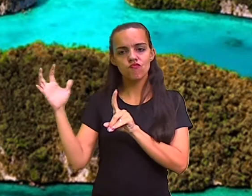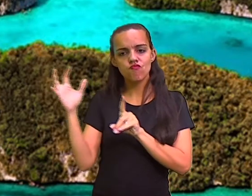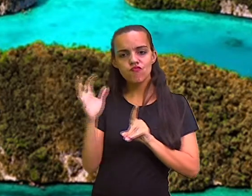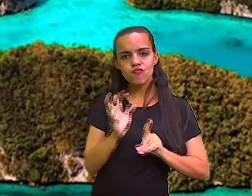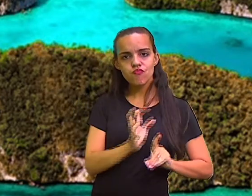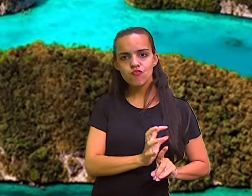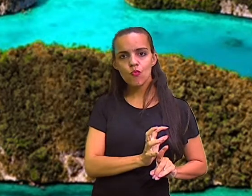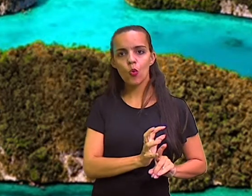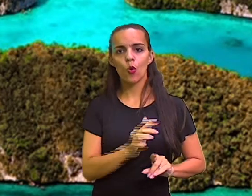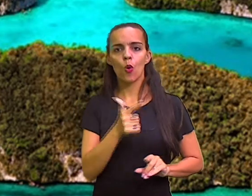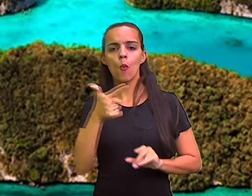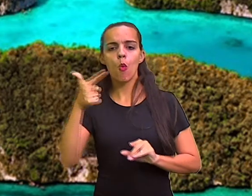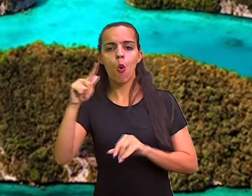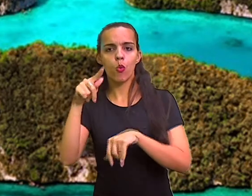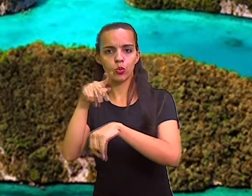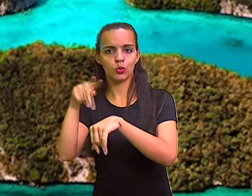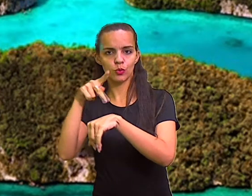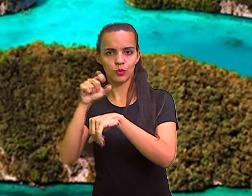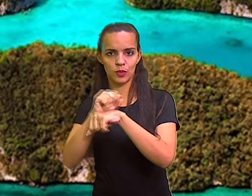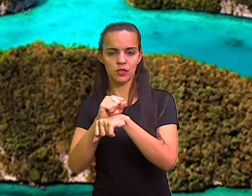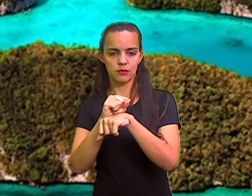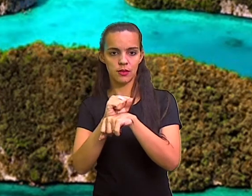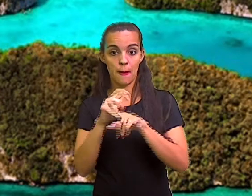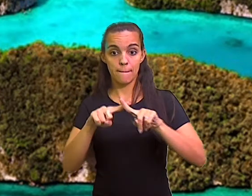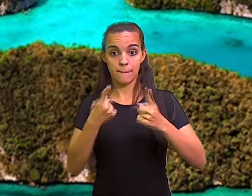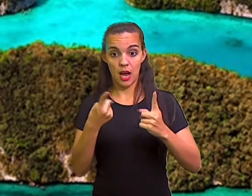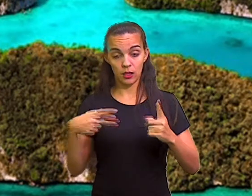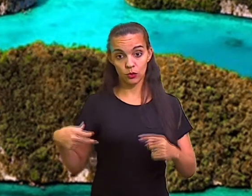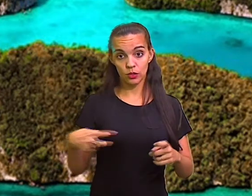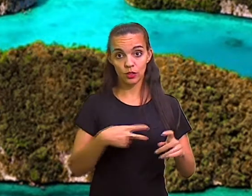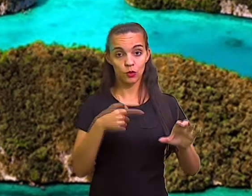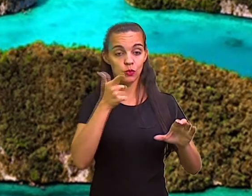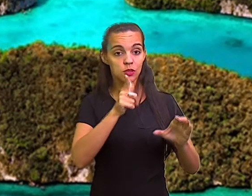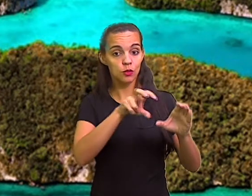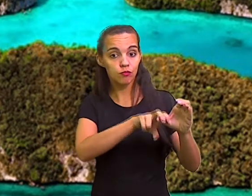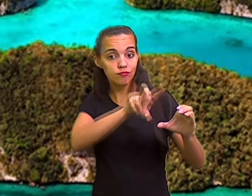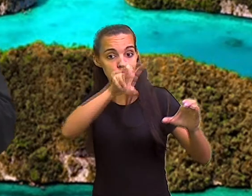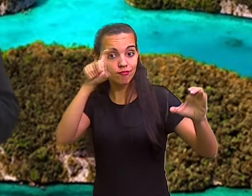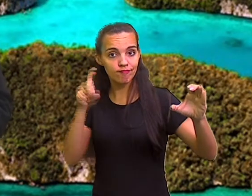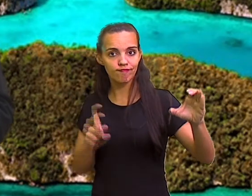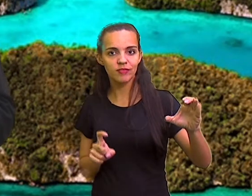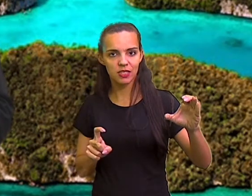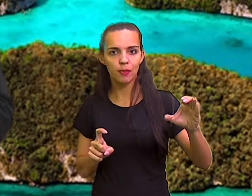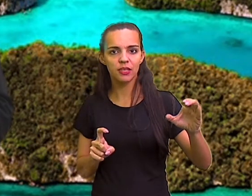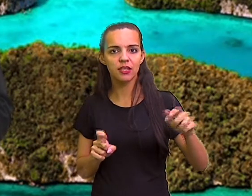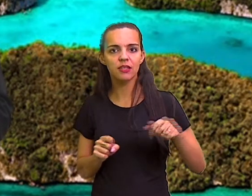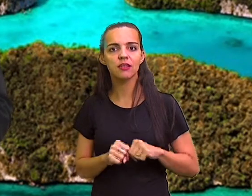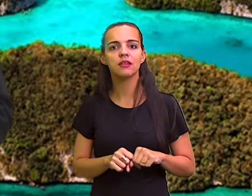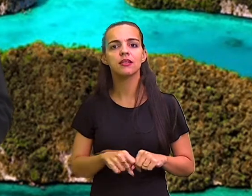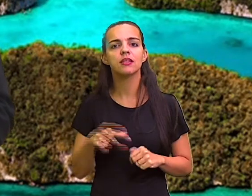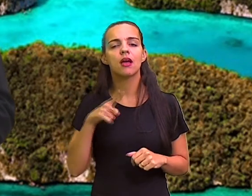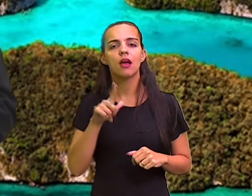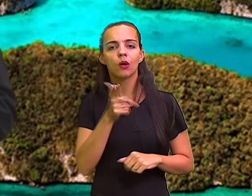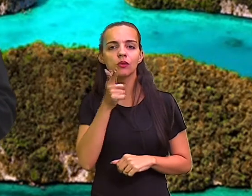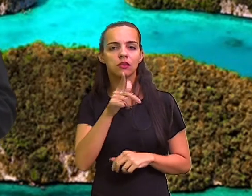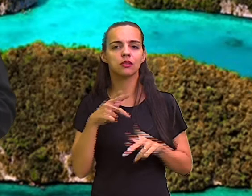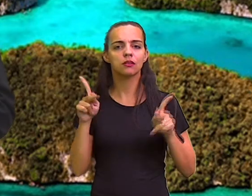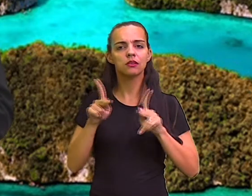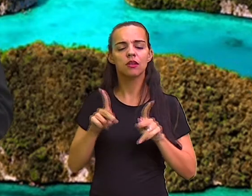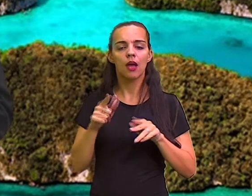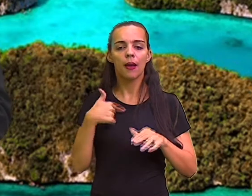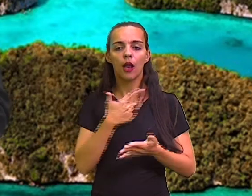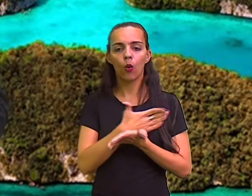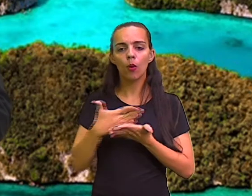a Indonésia se tornou independente, livre dos colonizadores, ela passa também a